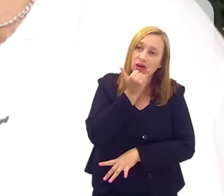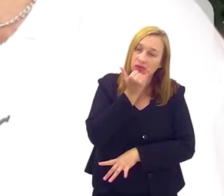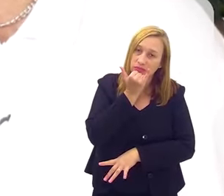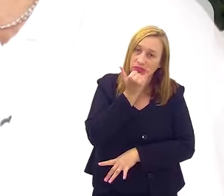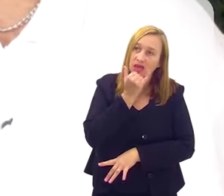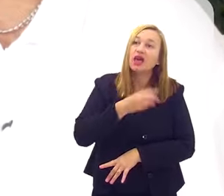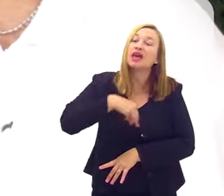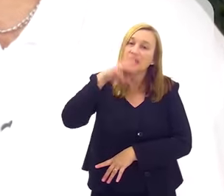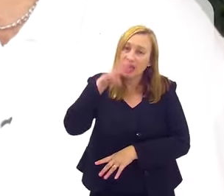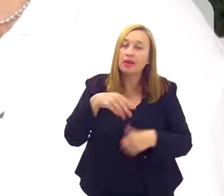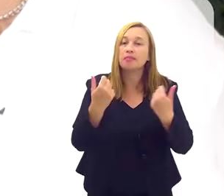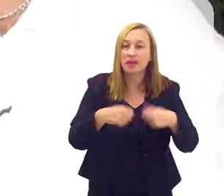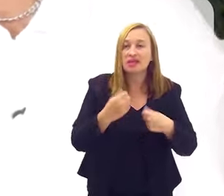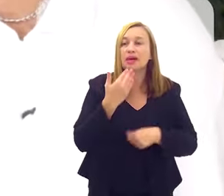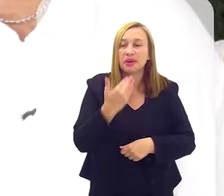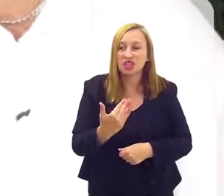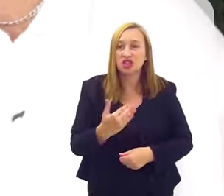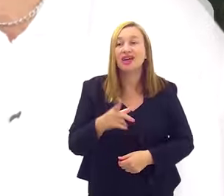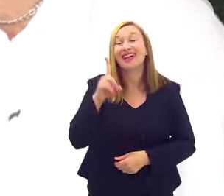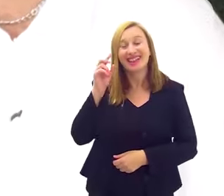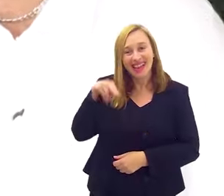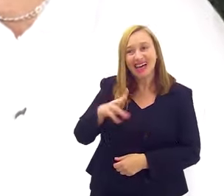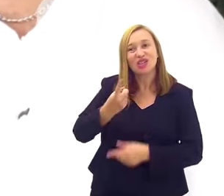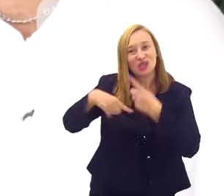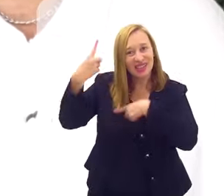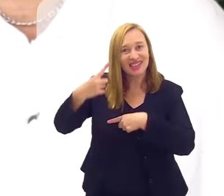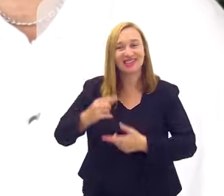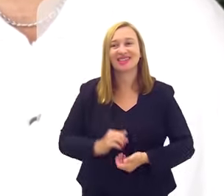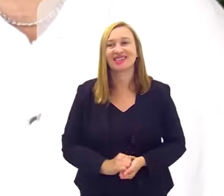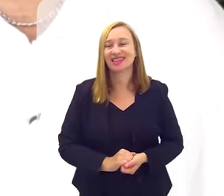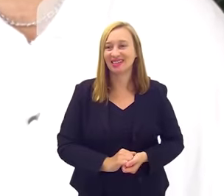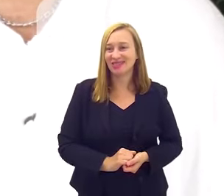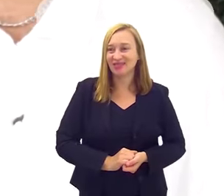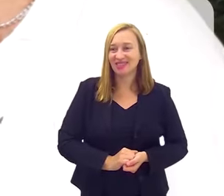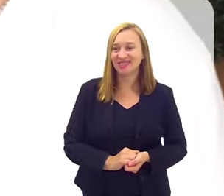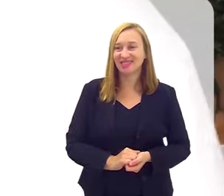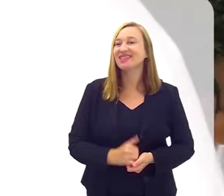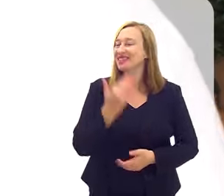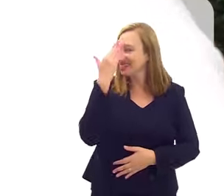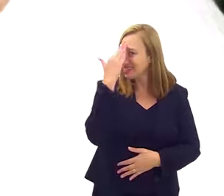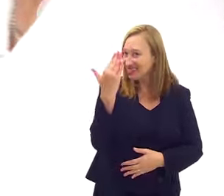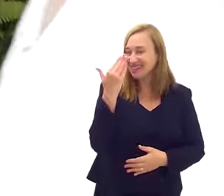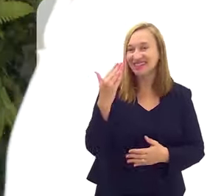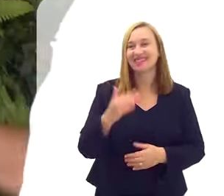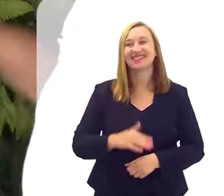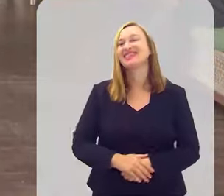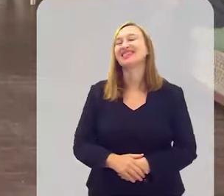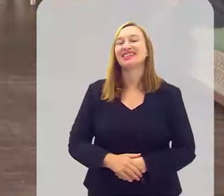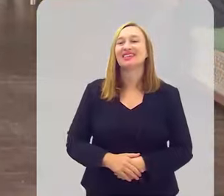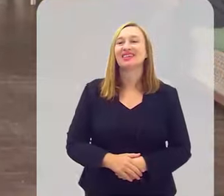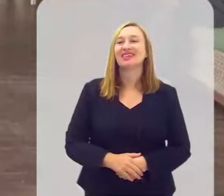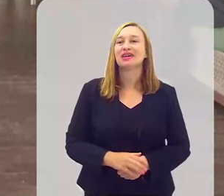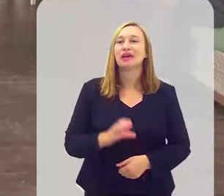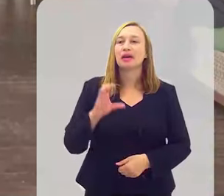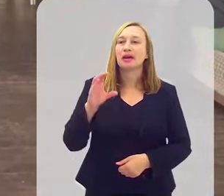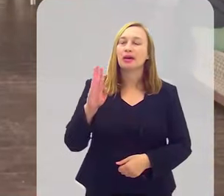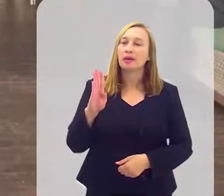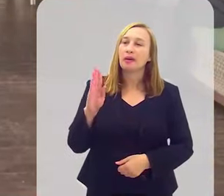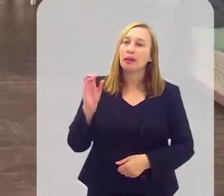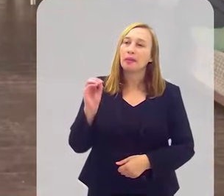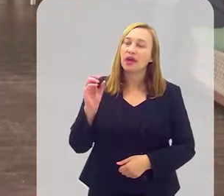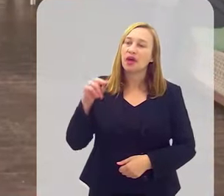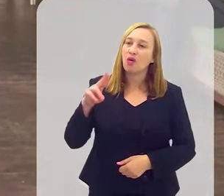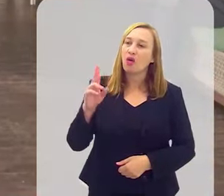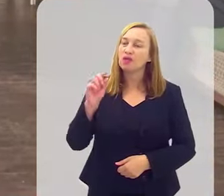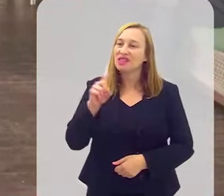quem você precisa amar e peça desculpas a quem você precisa pedir desculpas Dan sucesso obrigado obrigado